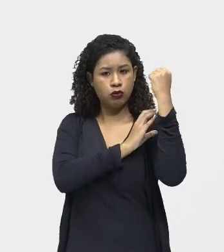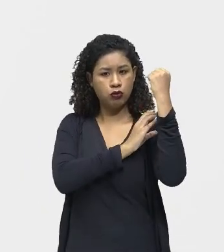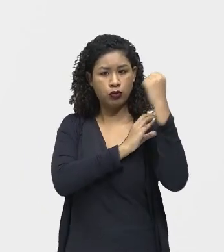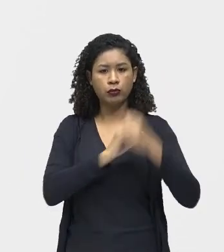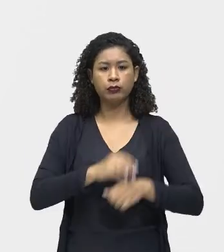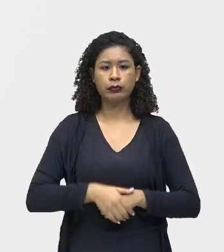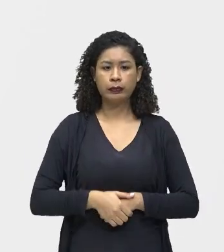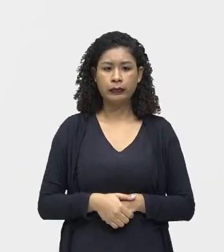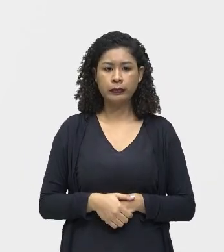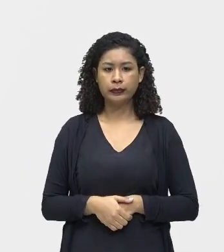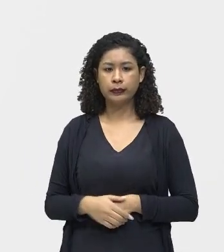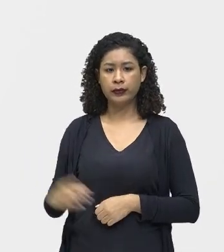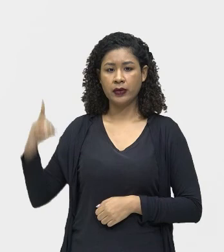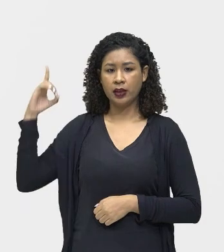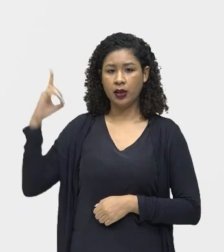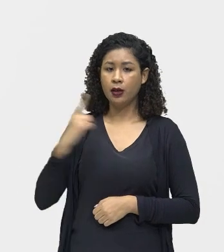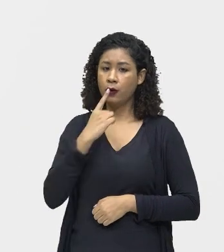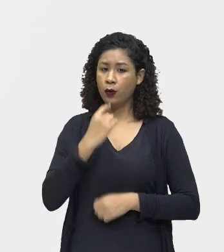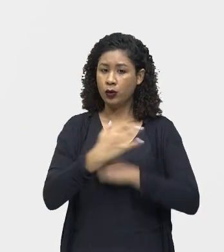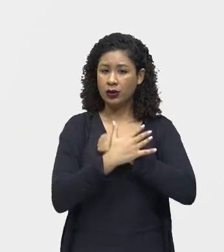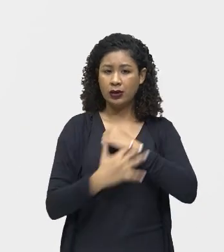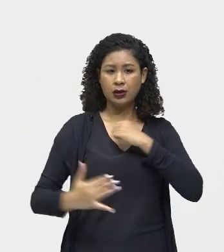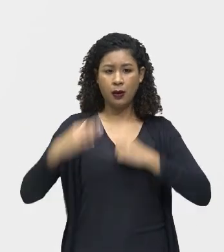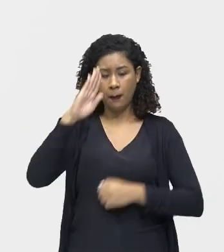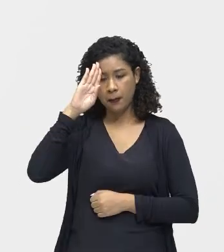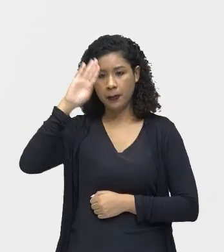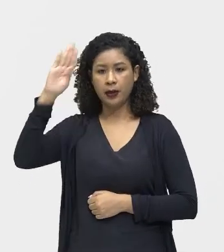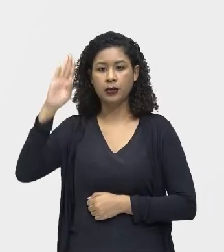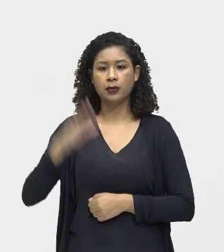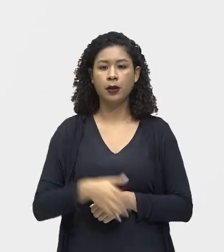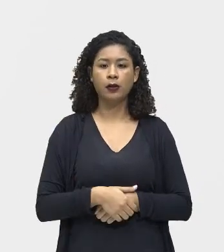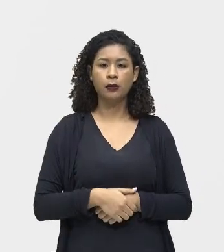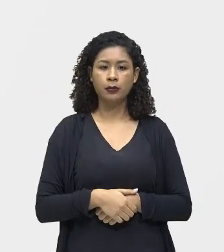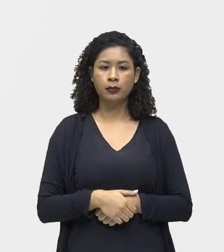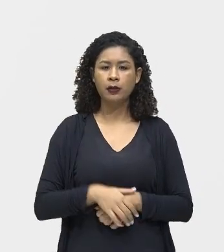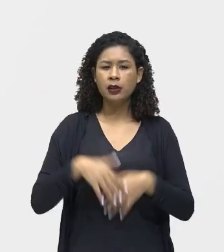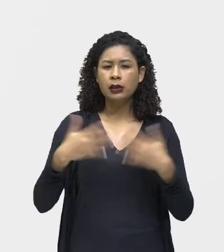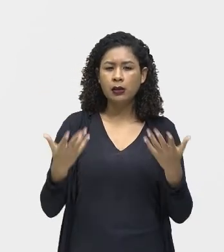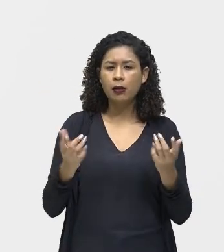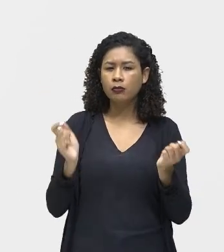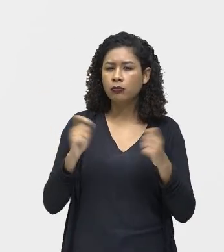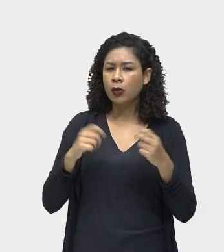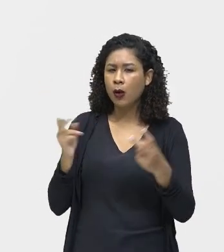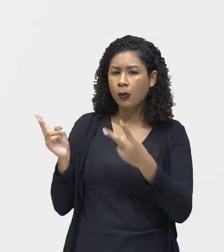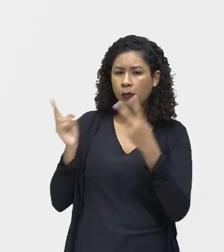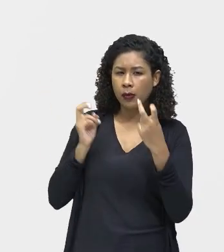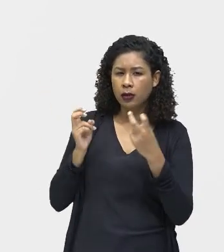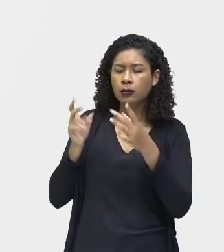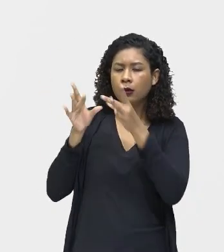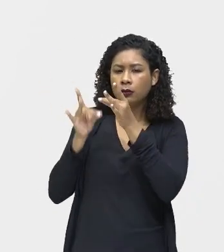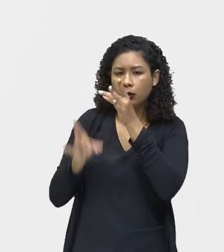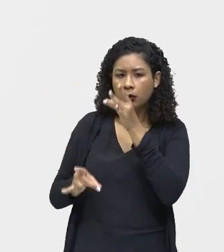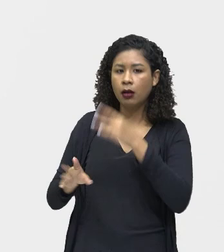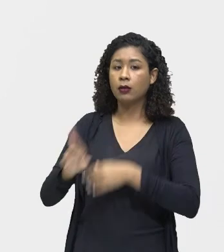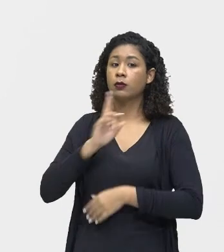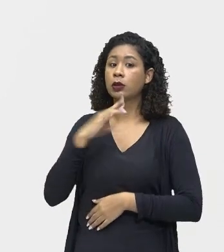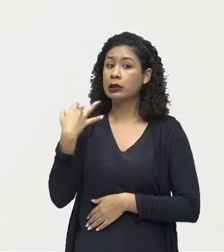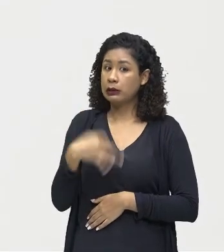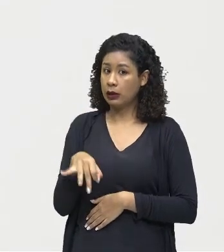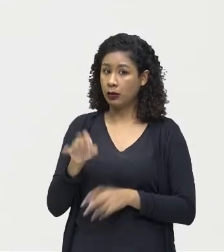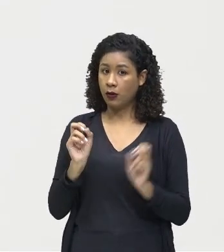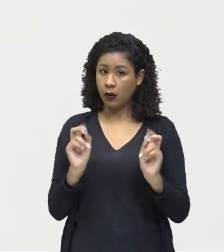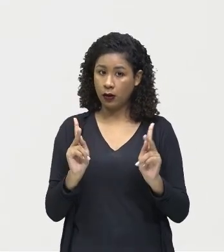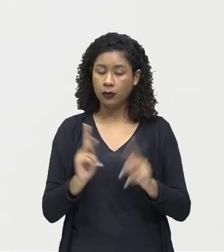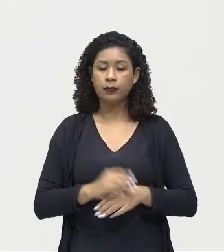principal órgão do sistema cardiovascular. Então, vamos observar aí qual é a nossa alternativa correta. Olha só, a